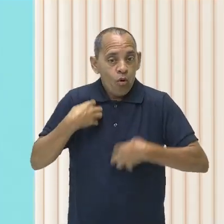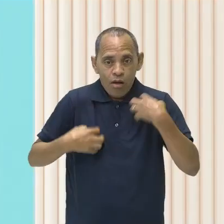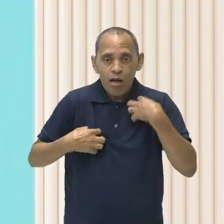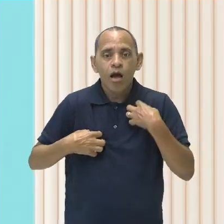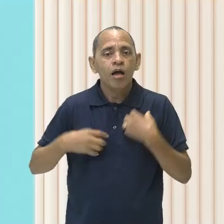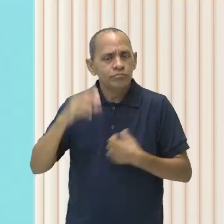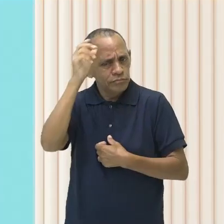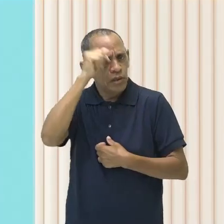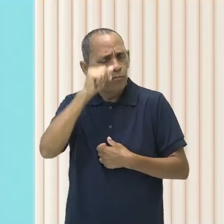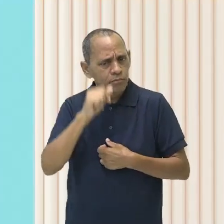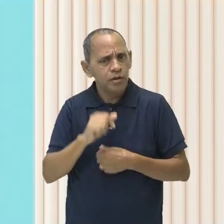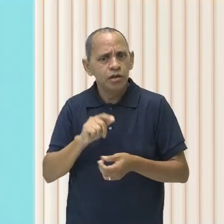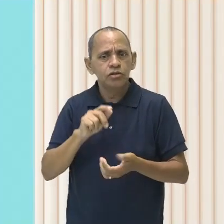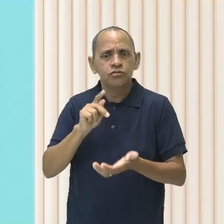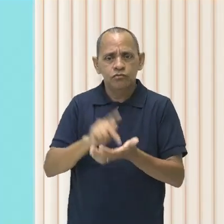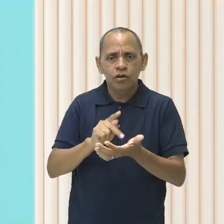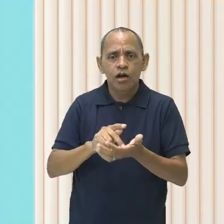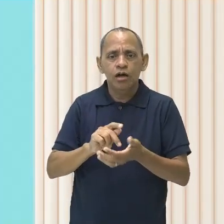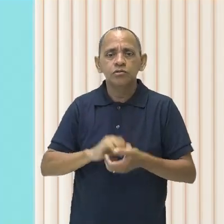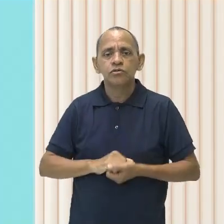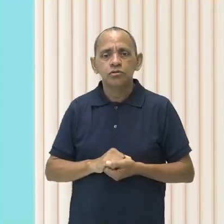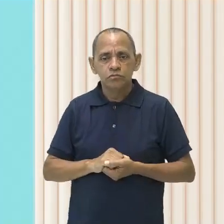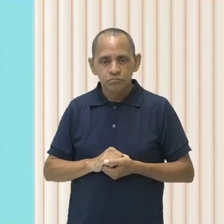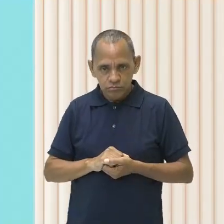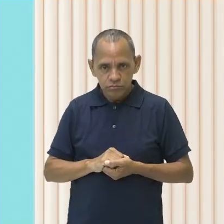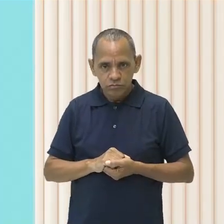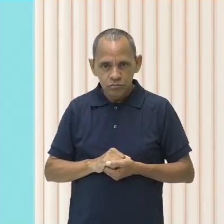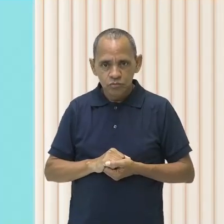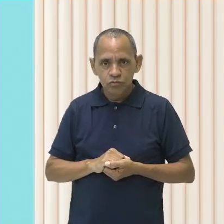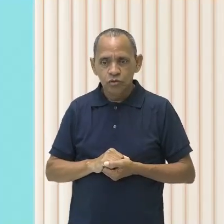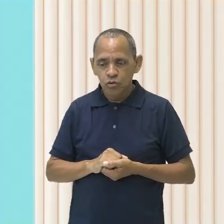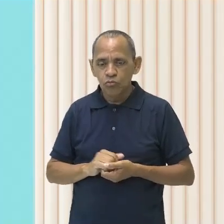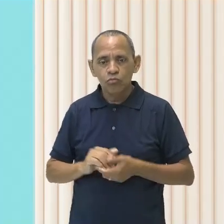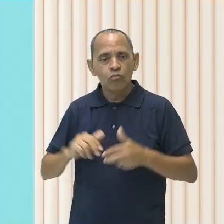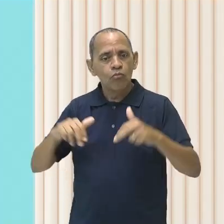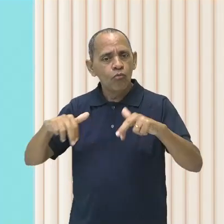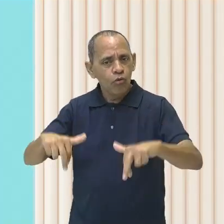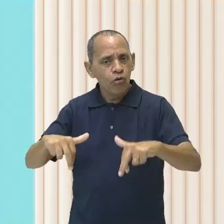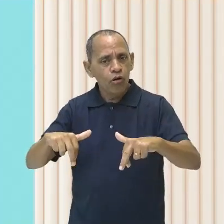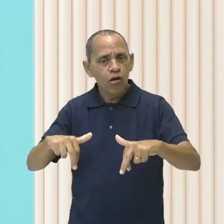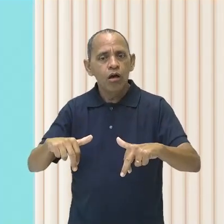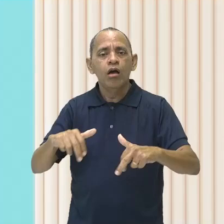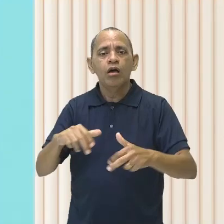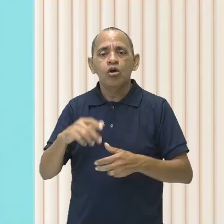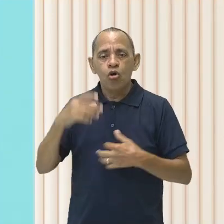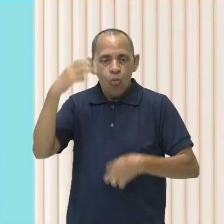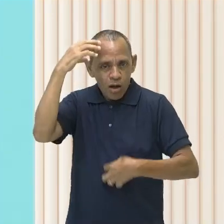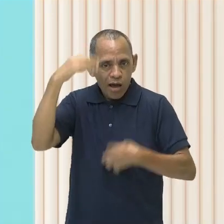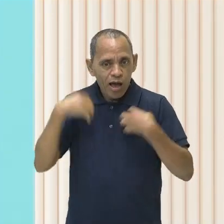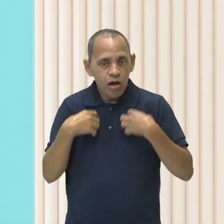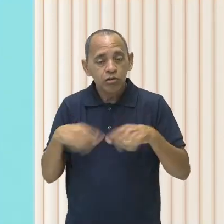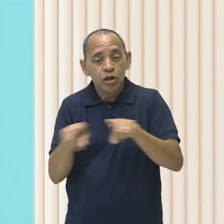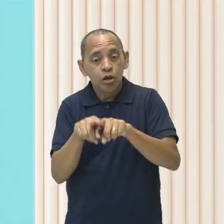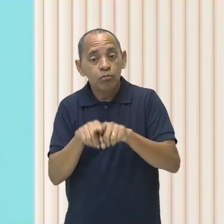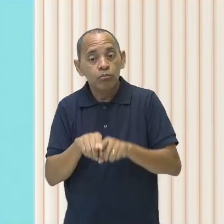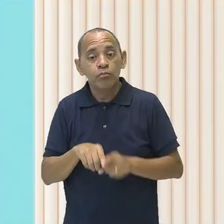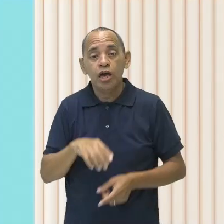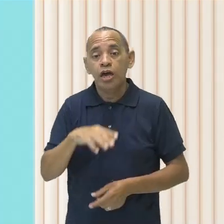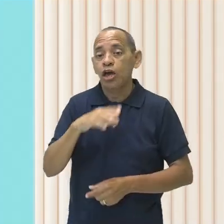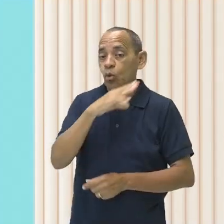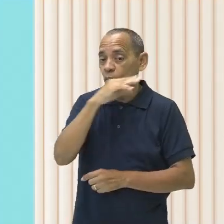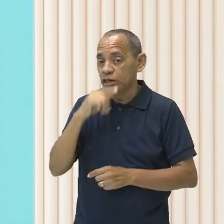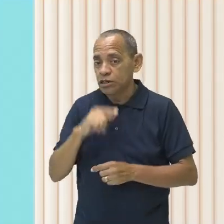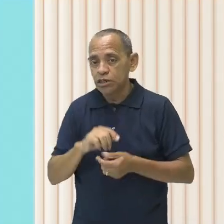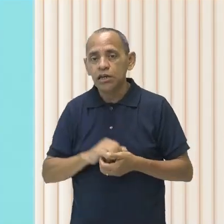muito. Então, colocaram ali um chimpanzé e uma criança para interagir e para ver se o chimpanzé iria ter os